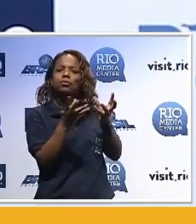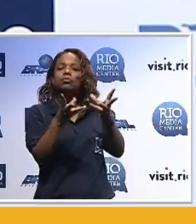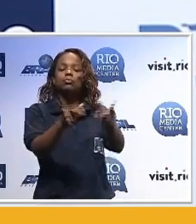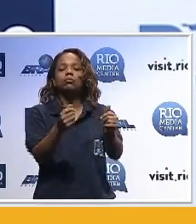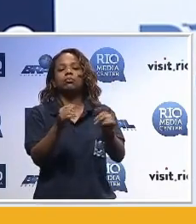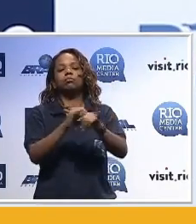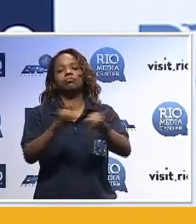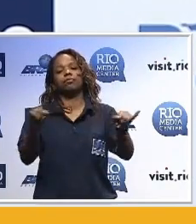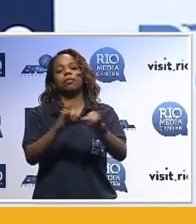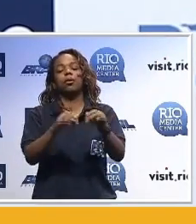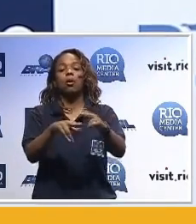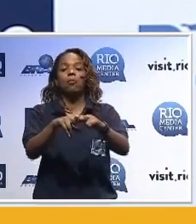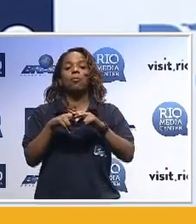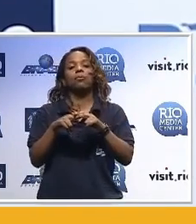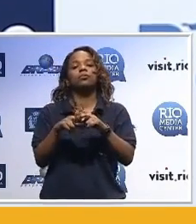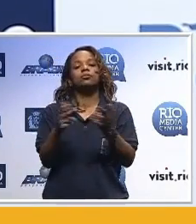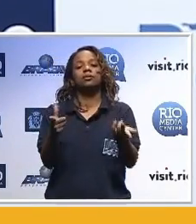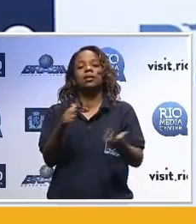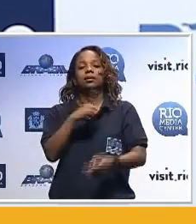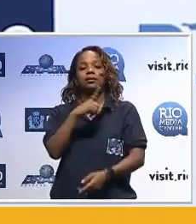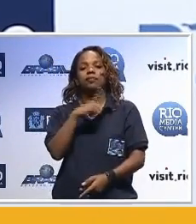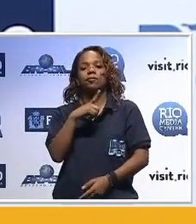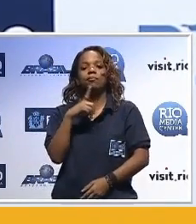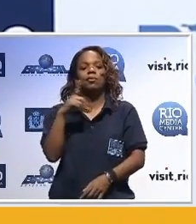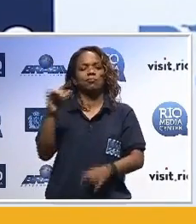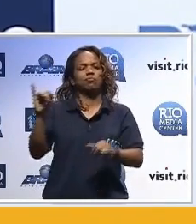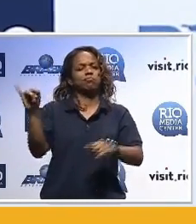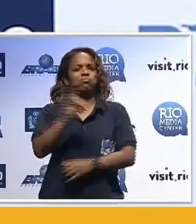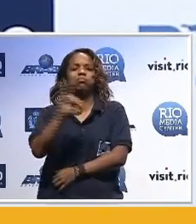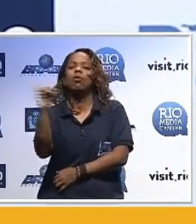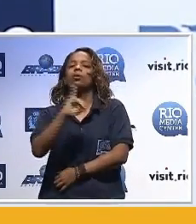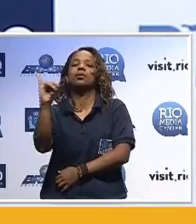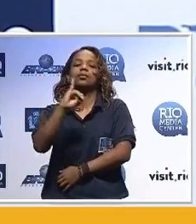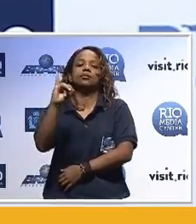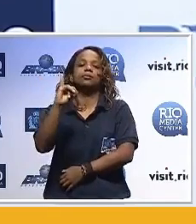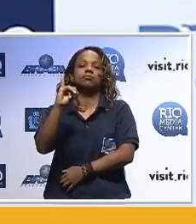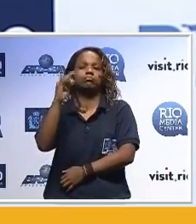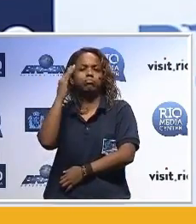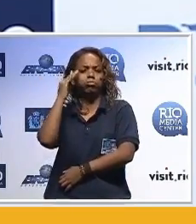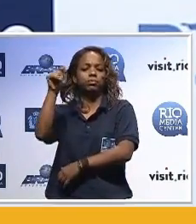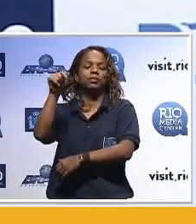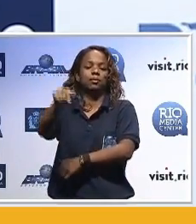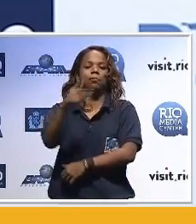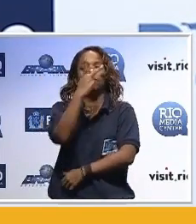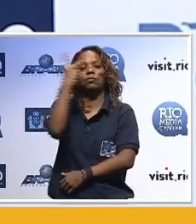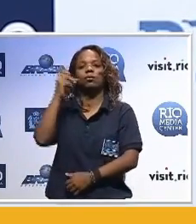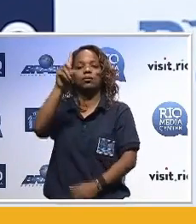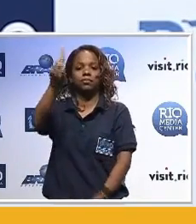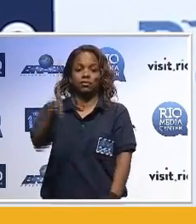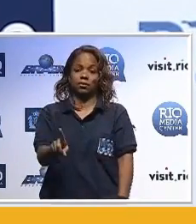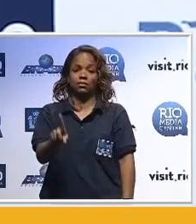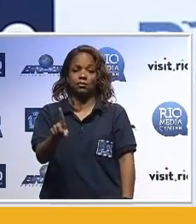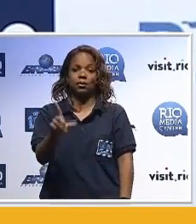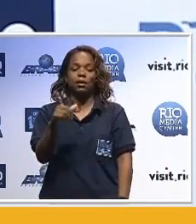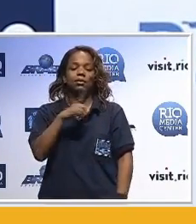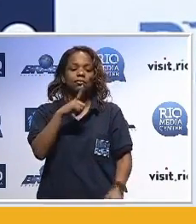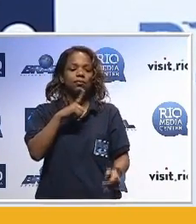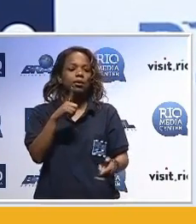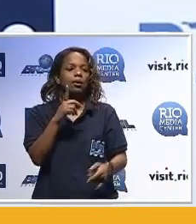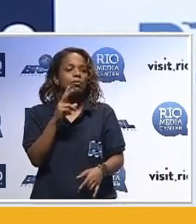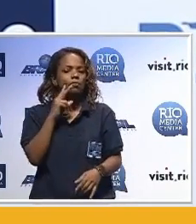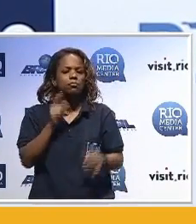informações lá, porque esta é uma ferramenta extremamente importante para as pessoas com deficiência